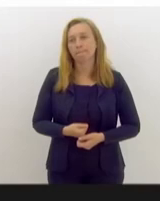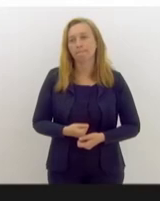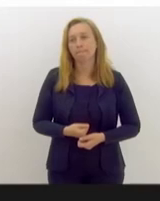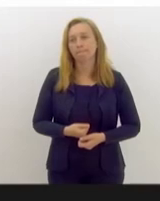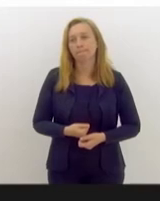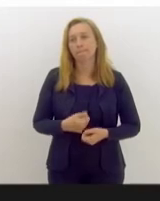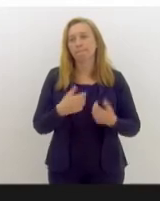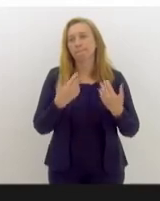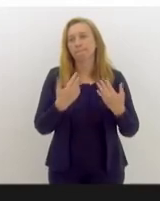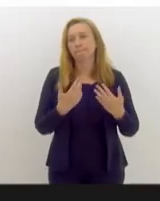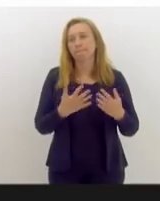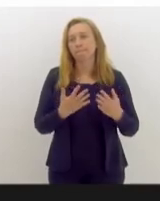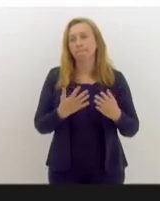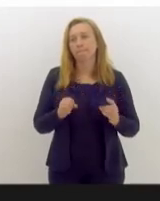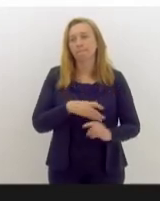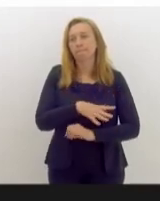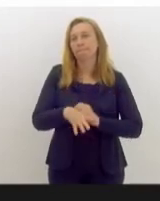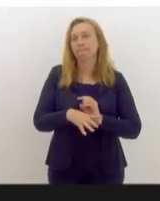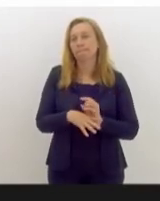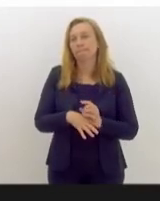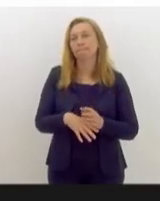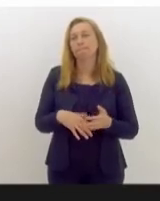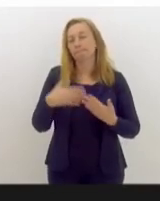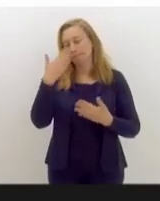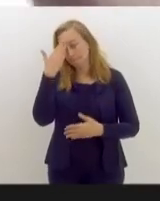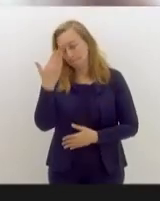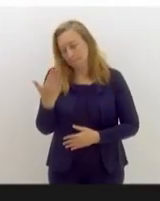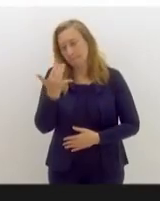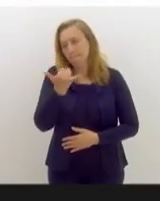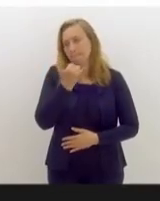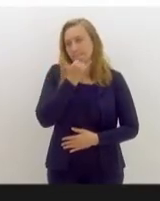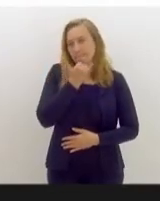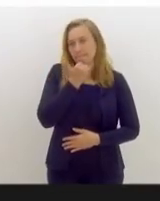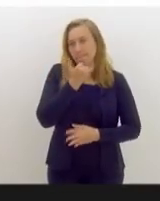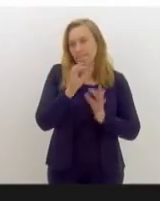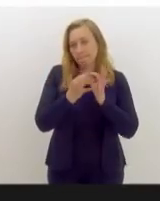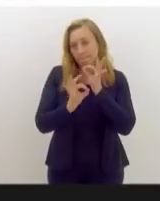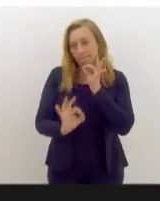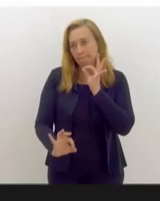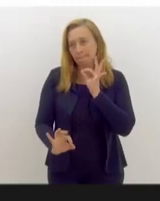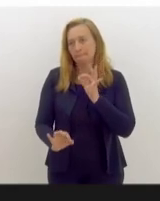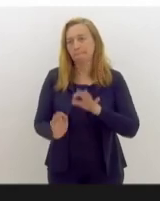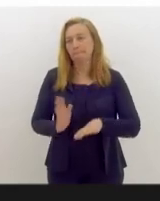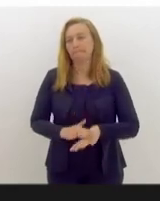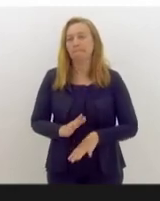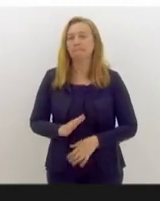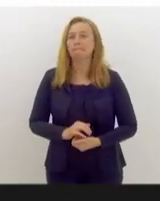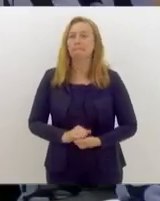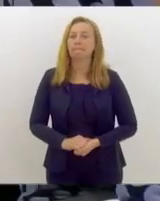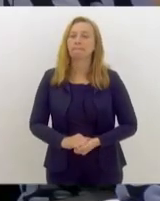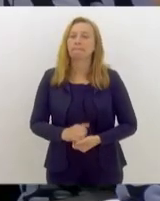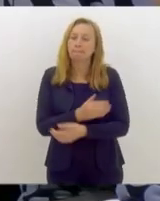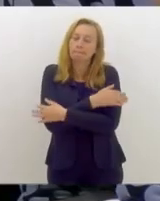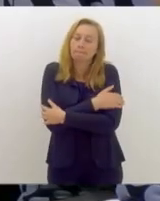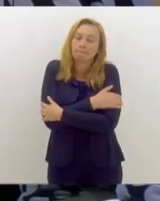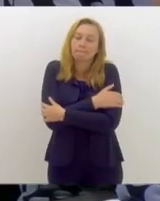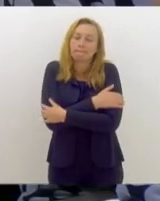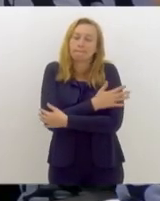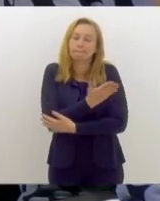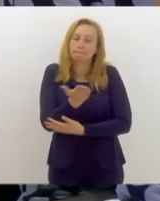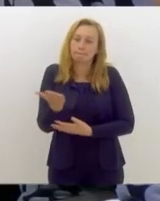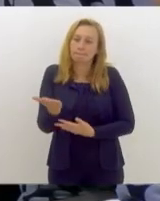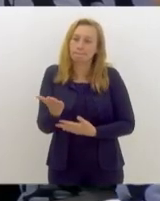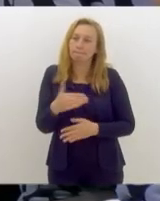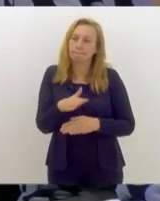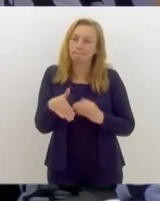referenciada socialmente. Muito obrigada e desculpe se me alonguei um pouquinho mais. Um abraço a todos,